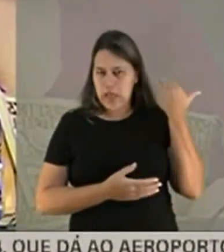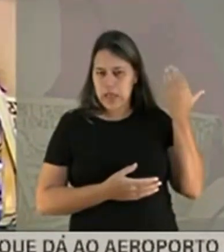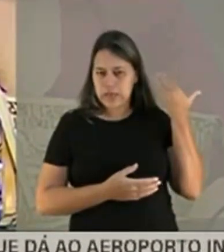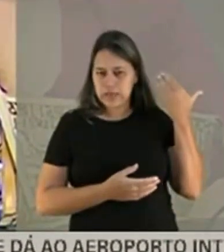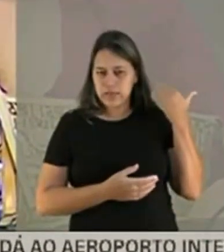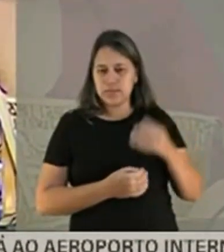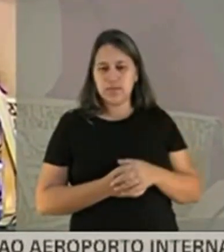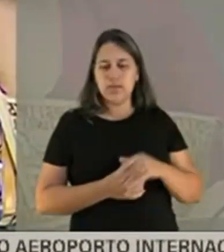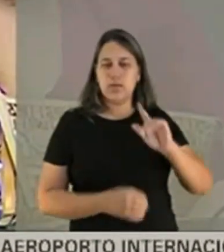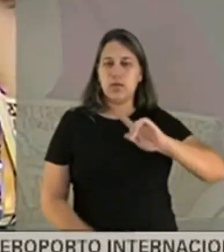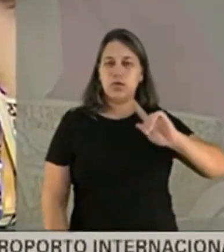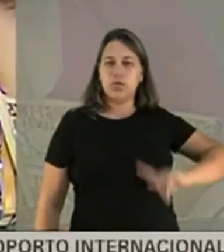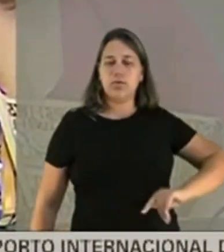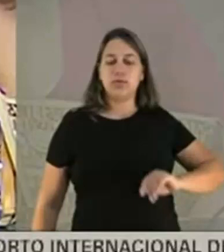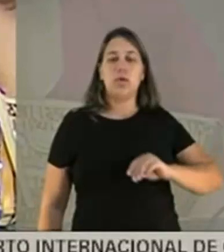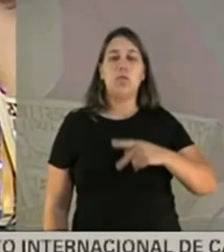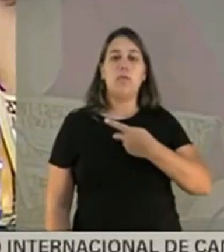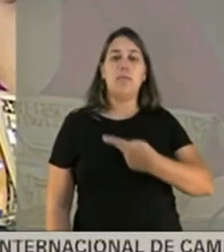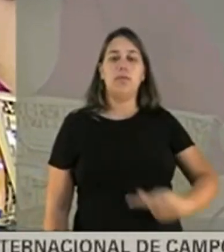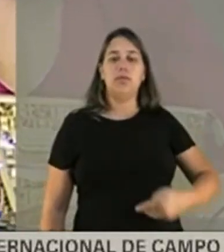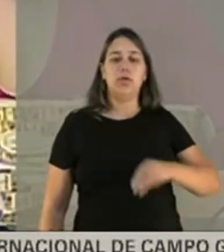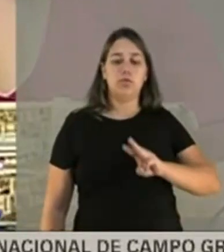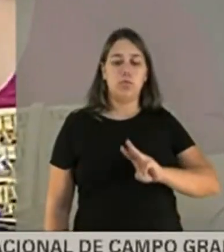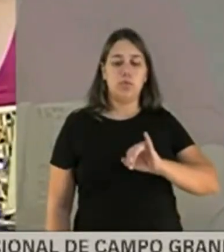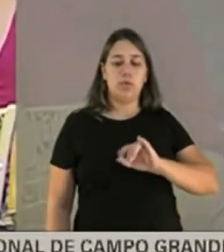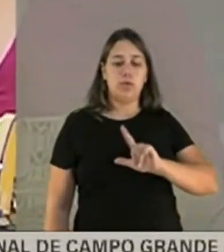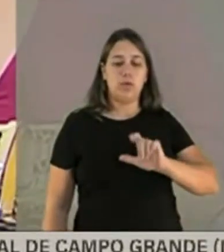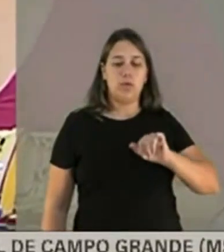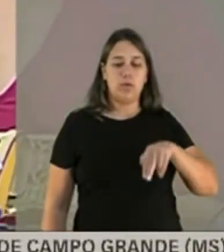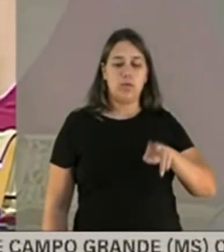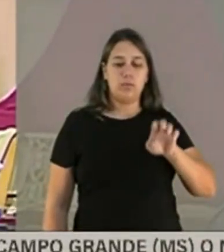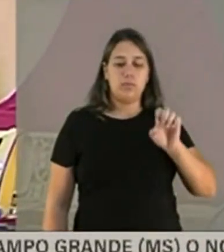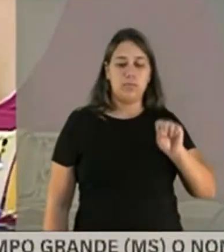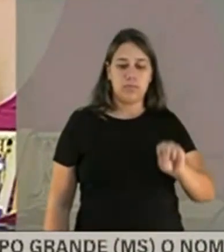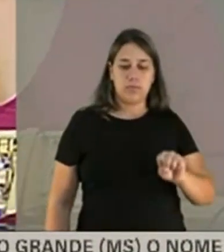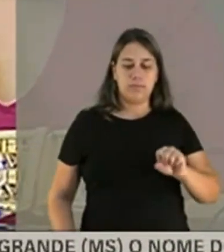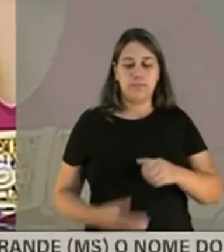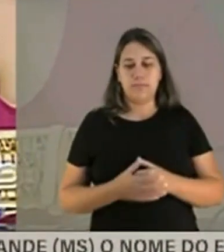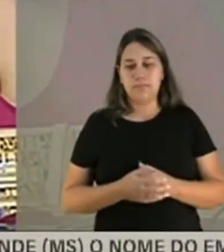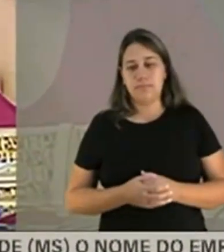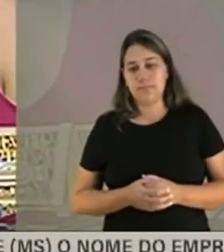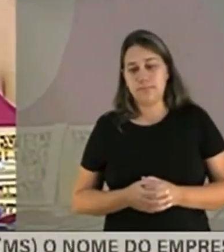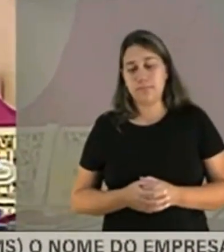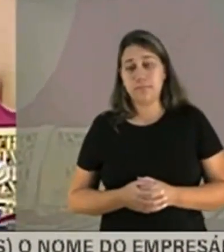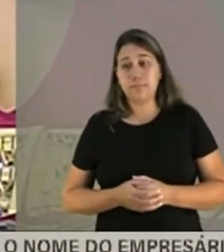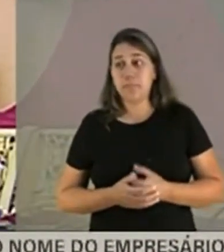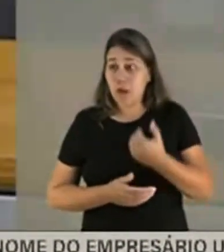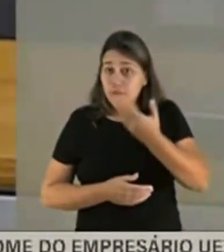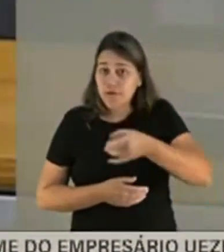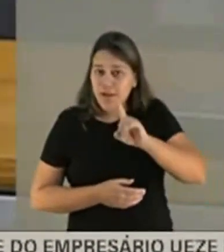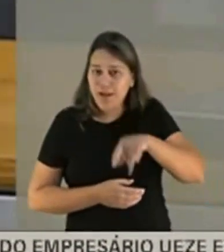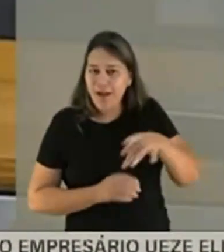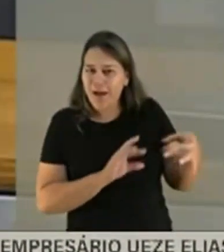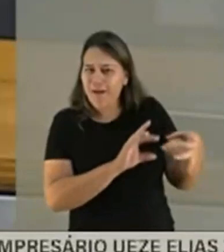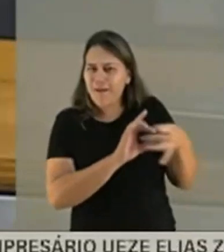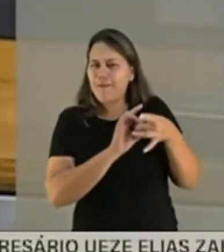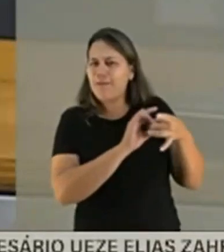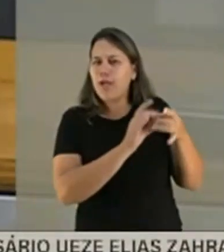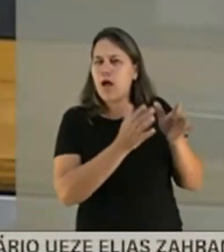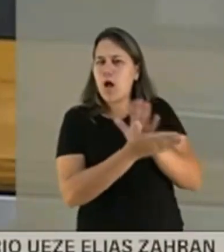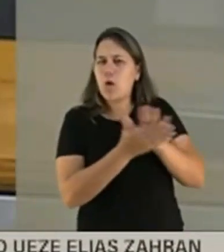Na atual gestão, o presidente Williams. O presidente Williams. O senhor foi ou é filiado a algum partido